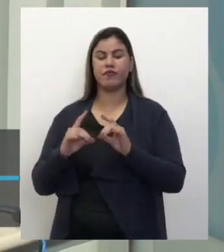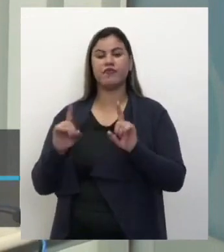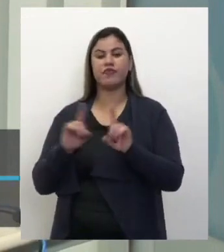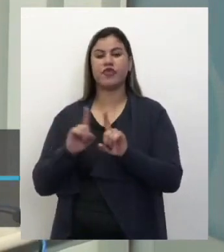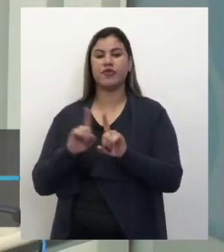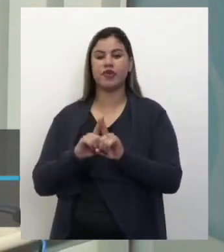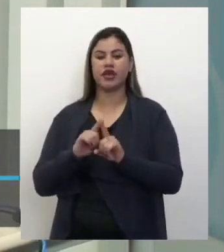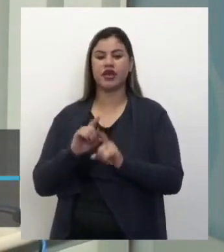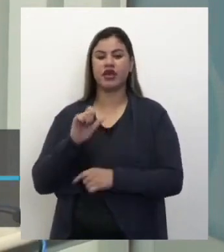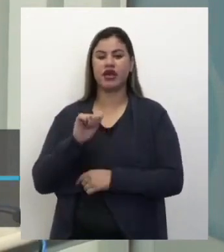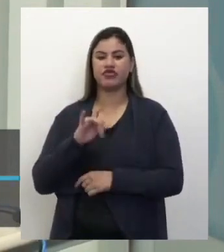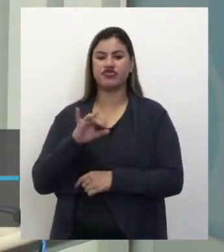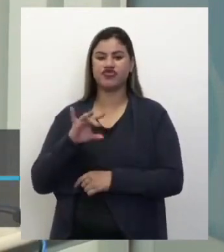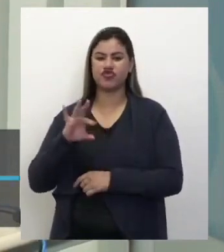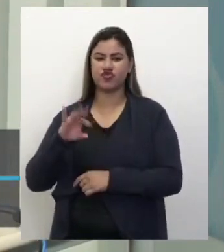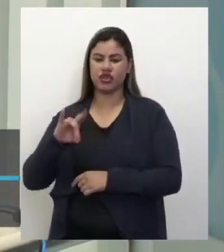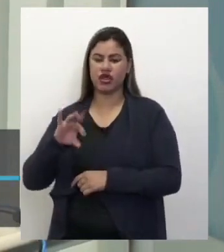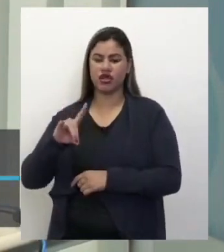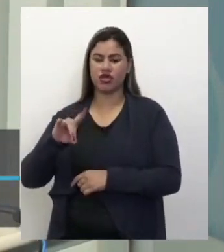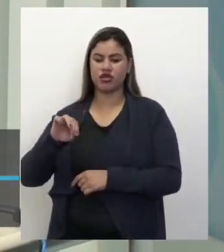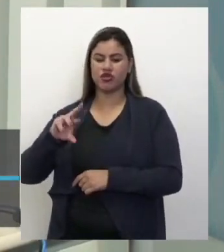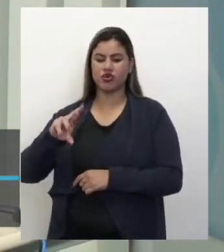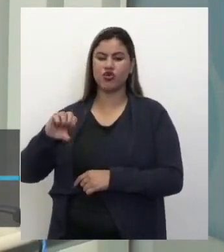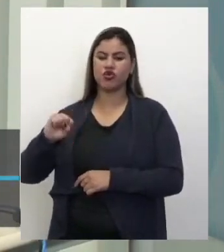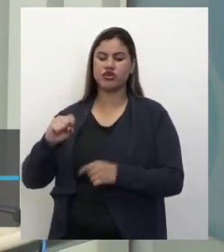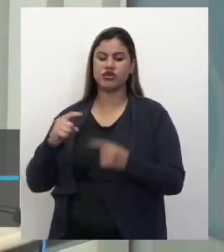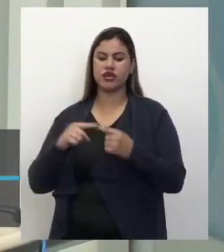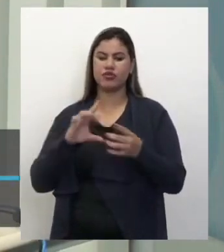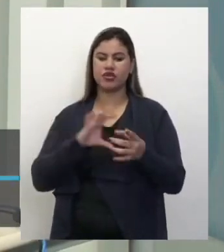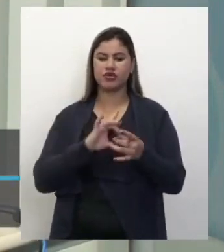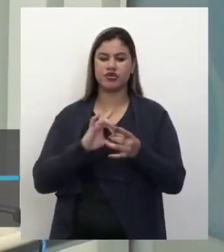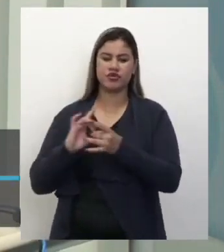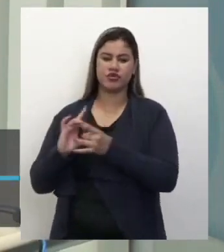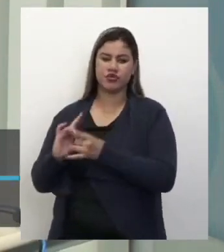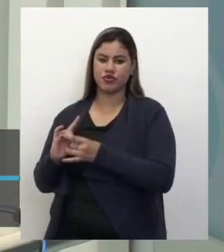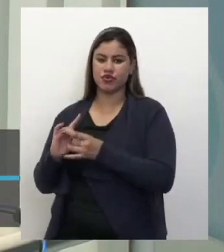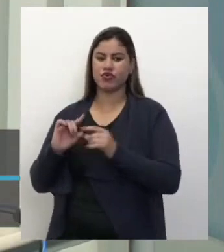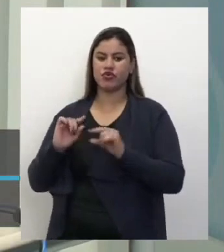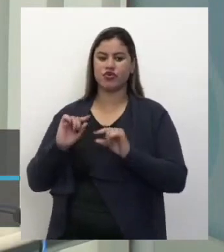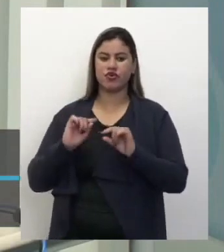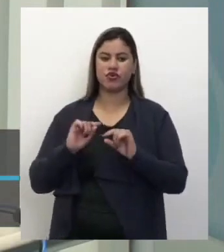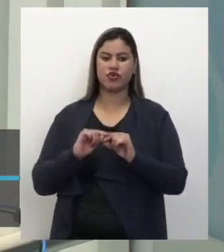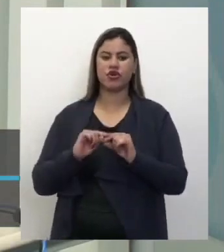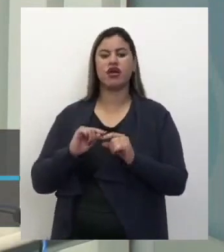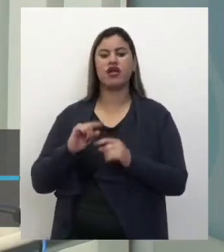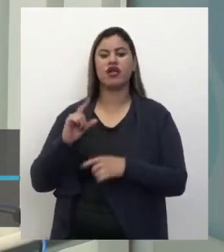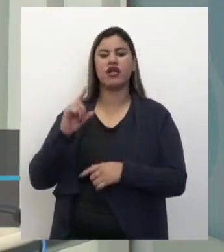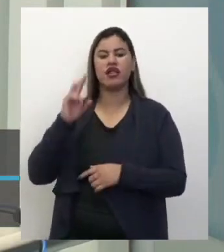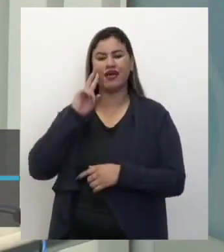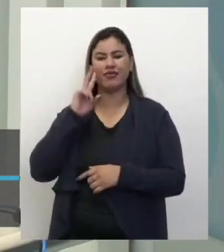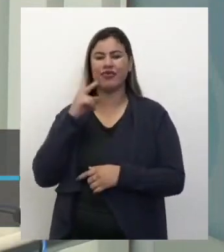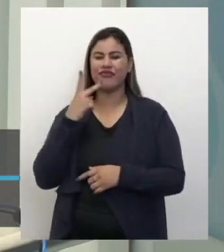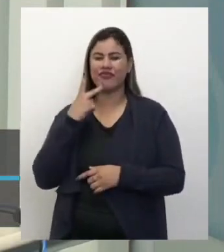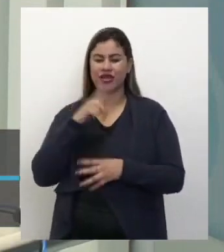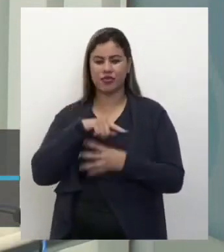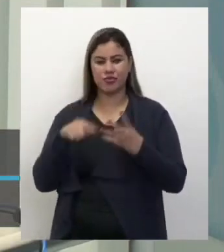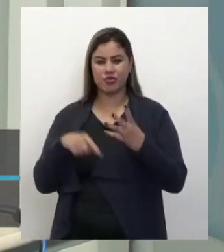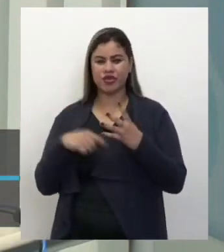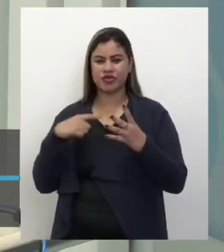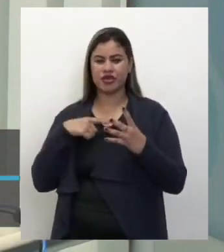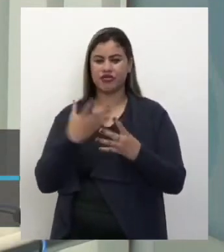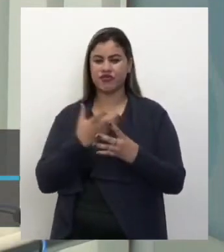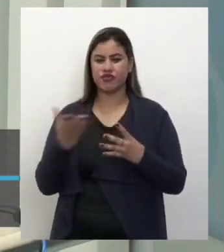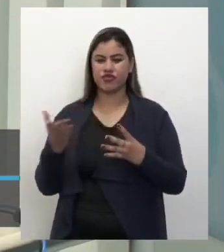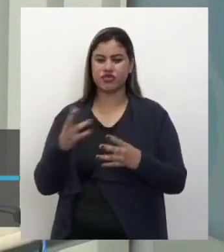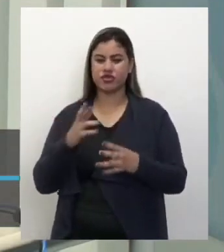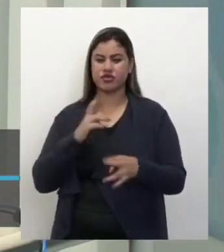Nós falamos na aula passada, quando eu falei sobre as asseverativas, não asseverativas e quatro asseverativas, eu lembro que vocês assim colocaram